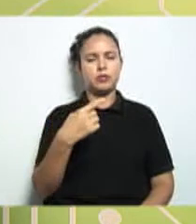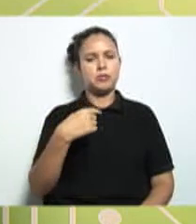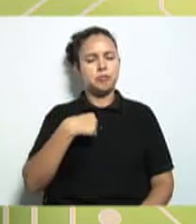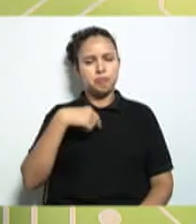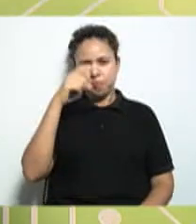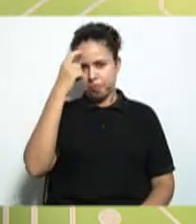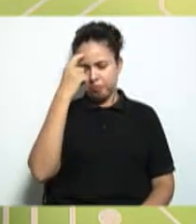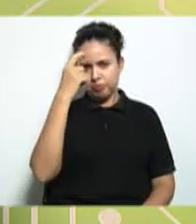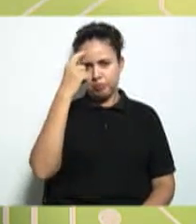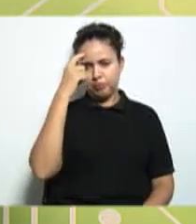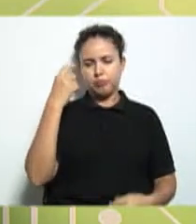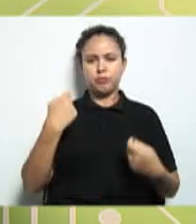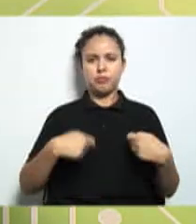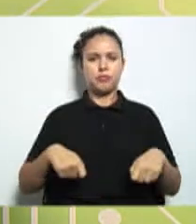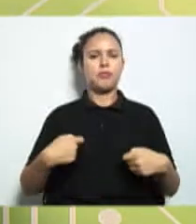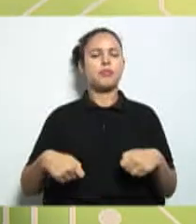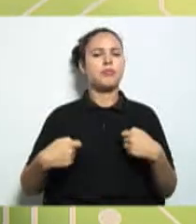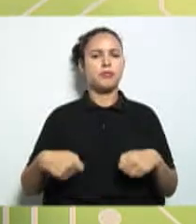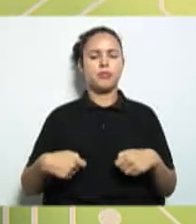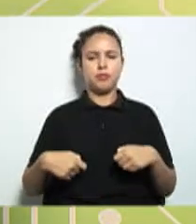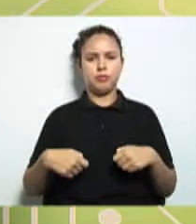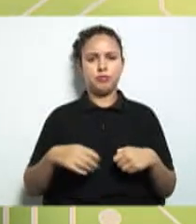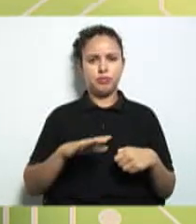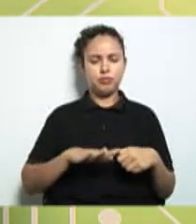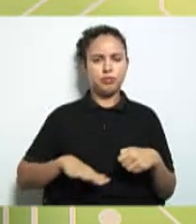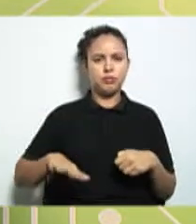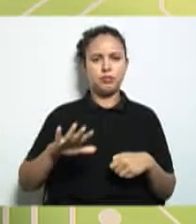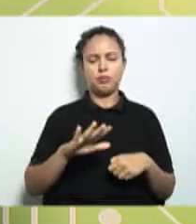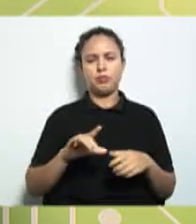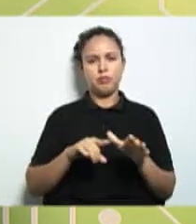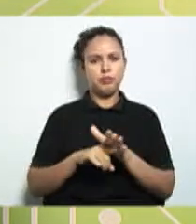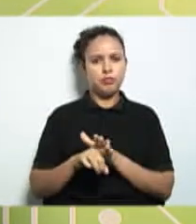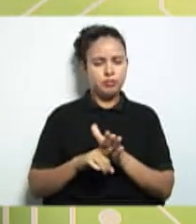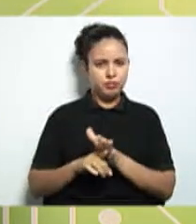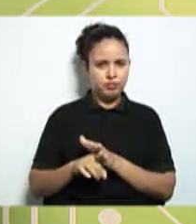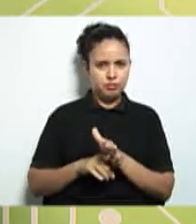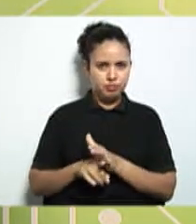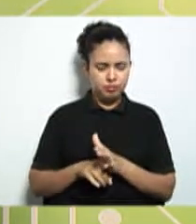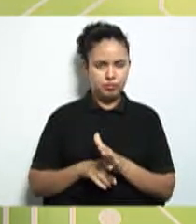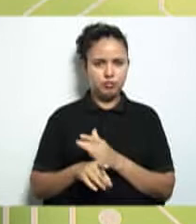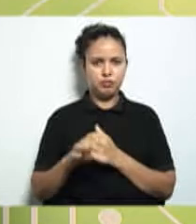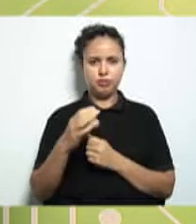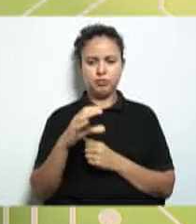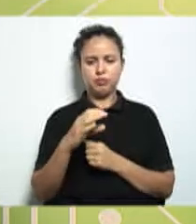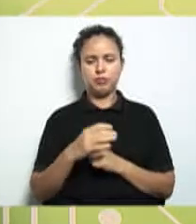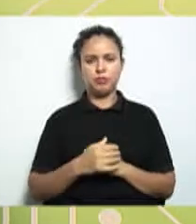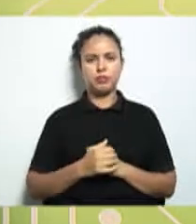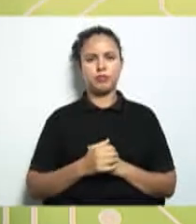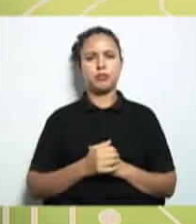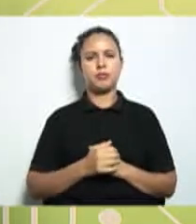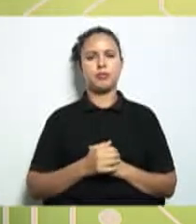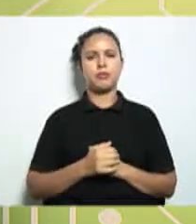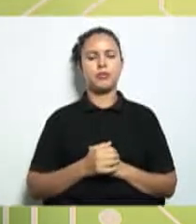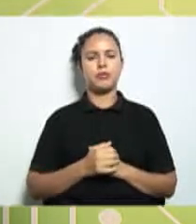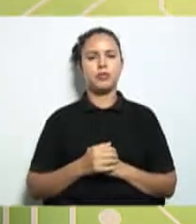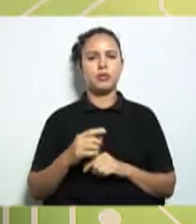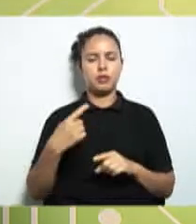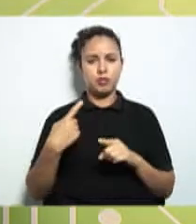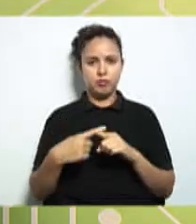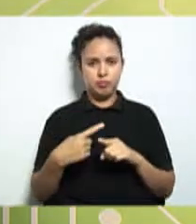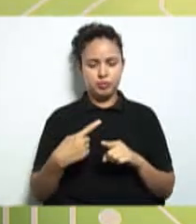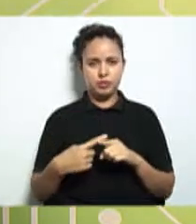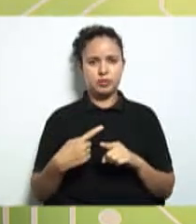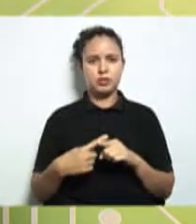penso que seja realmente necessário ser investigado ou ser pesquisado. Por quê? Porque, como nós